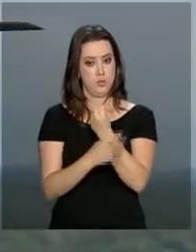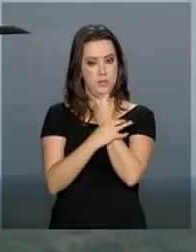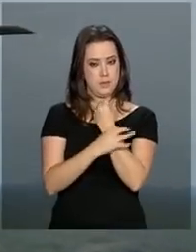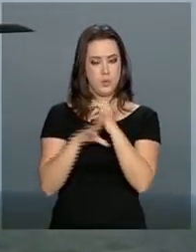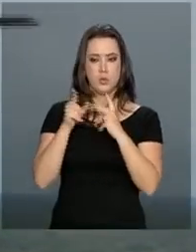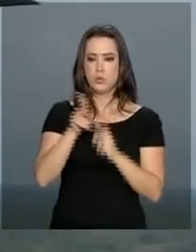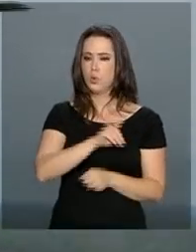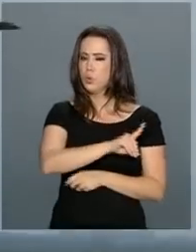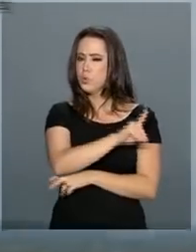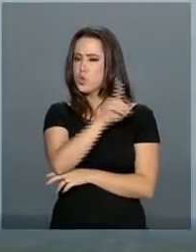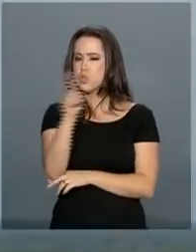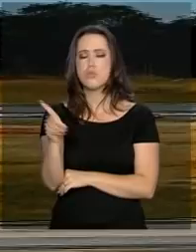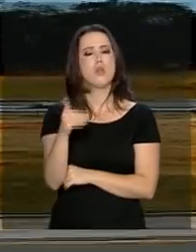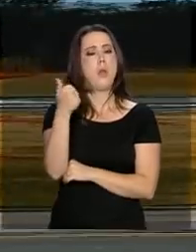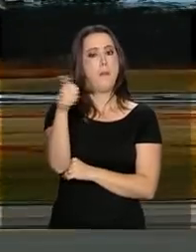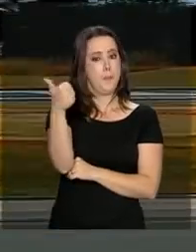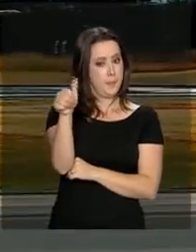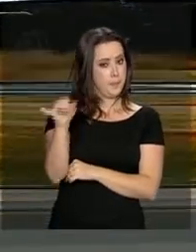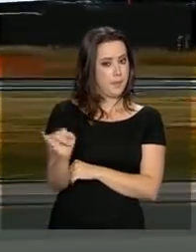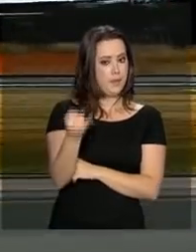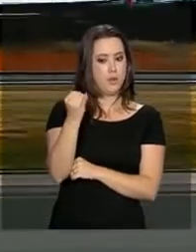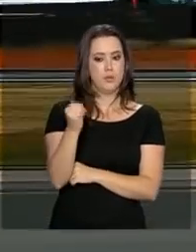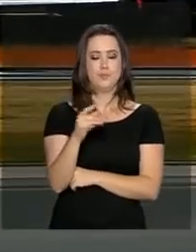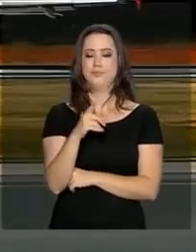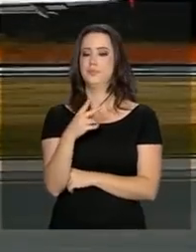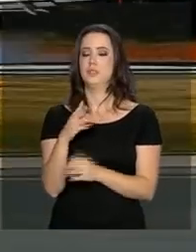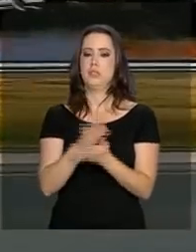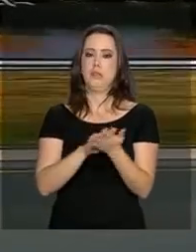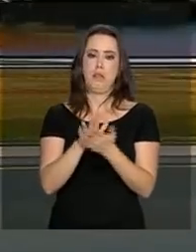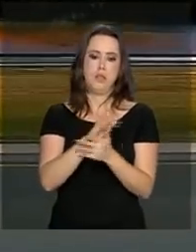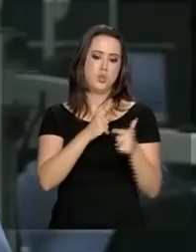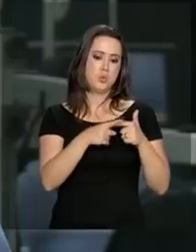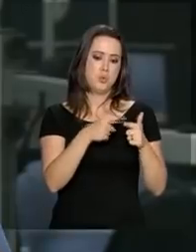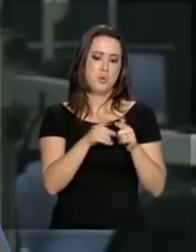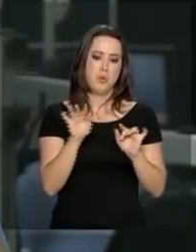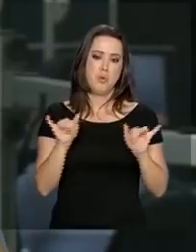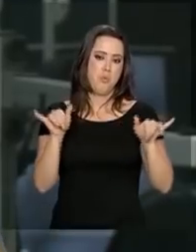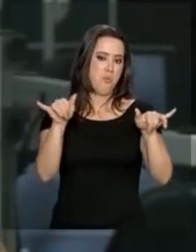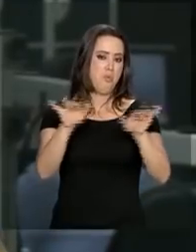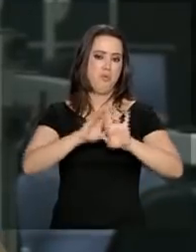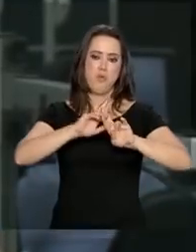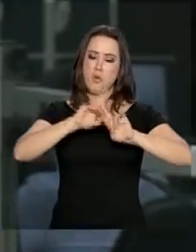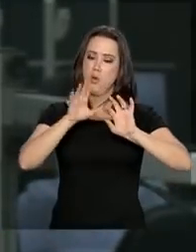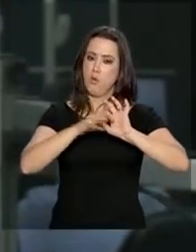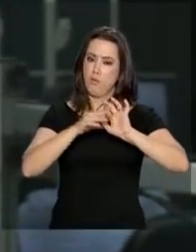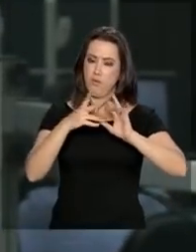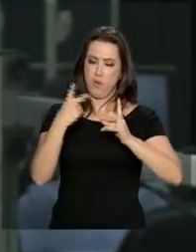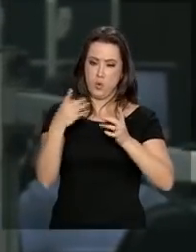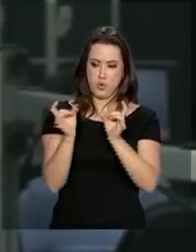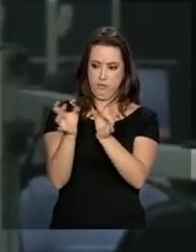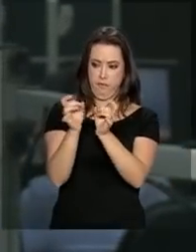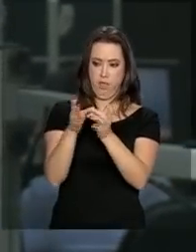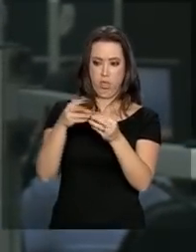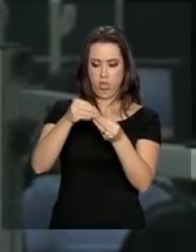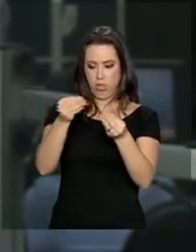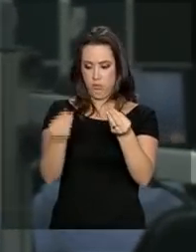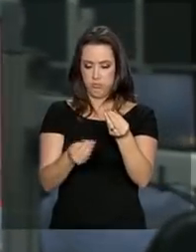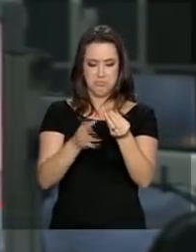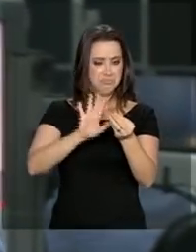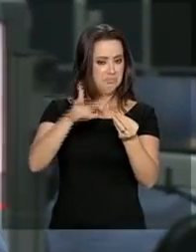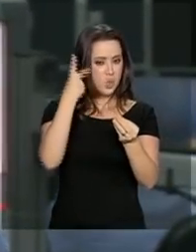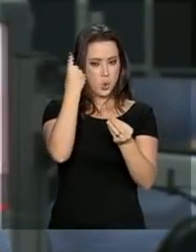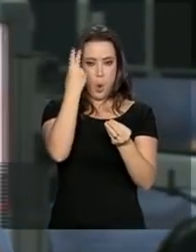todo o dia 1º de janeiro nenhum vôo comercial será afetado a malha aérea vai ser mantida